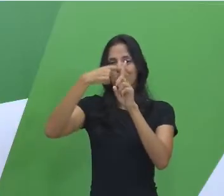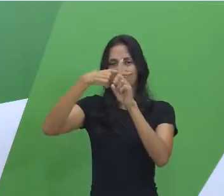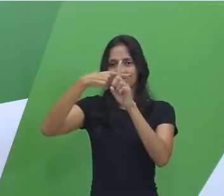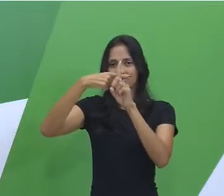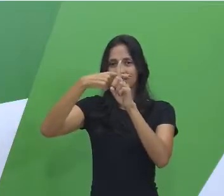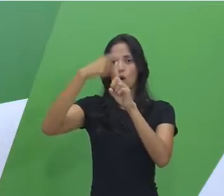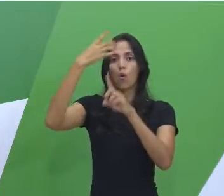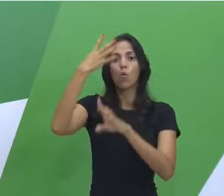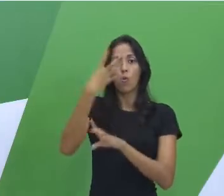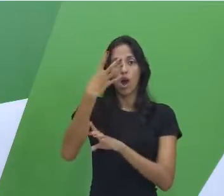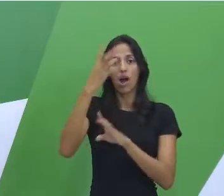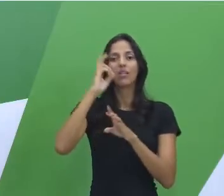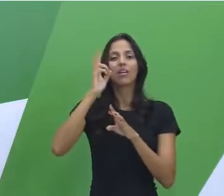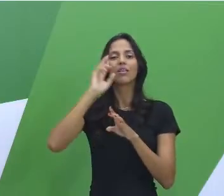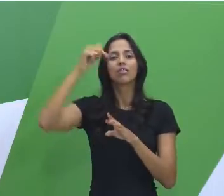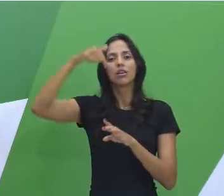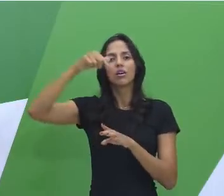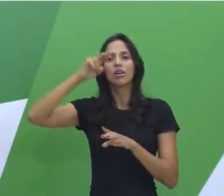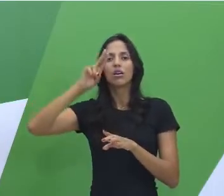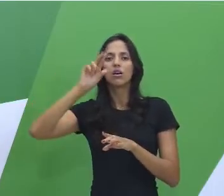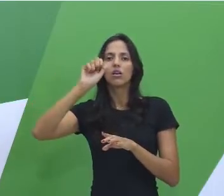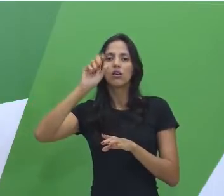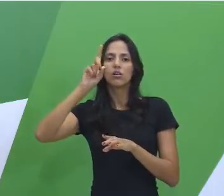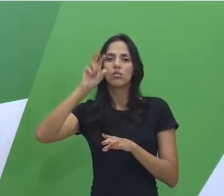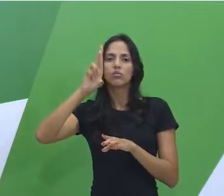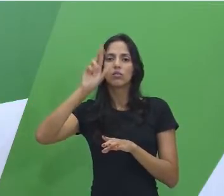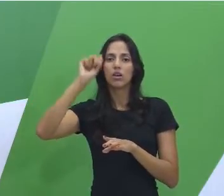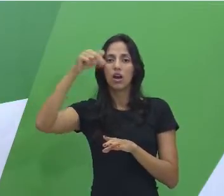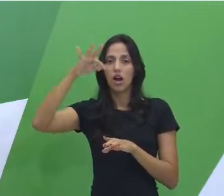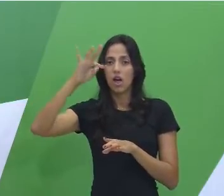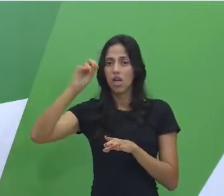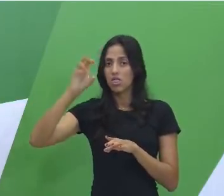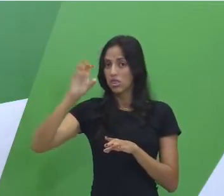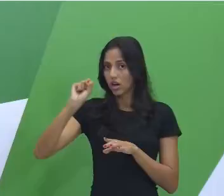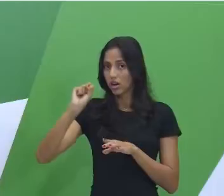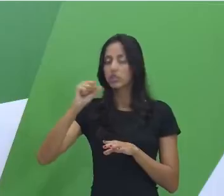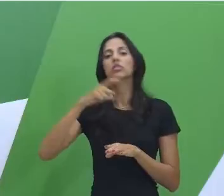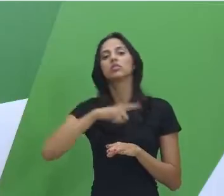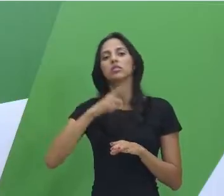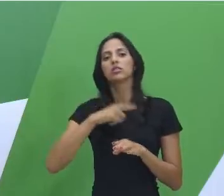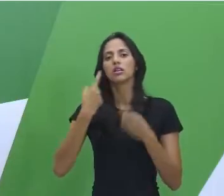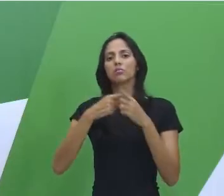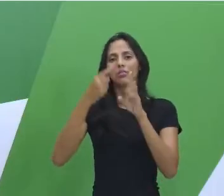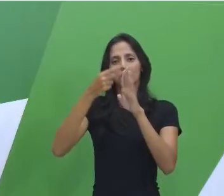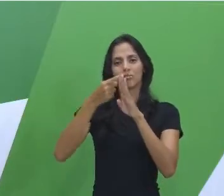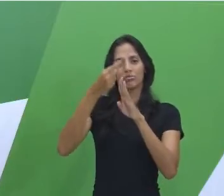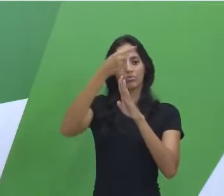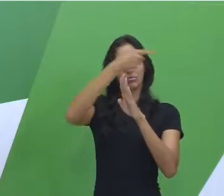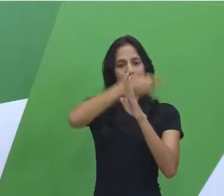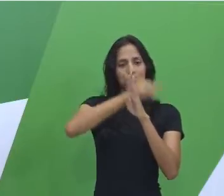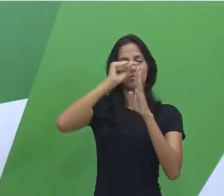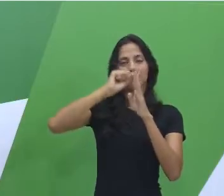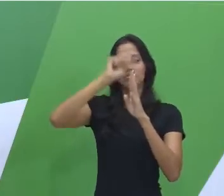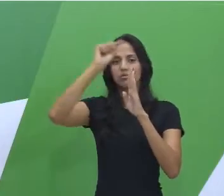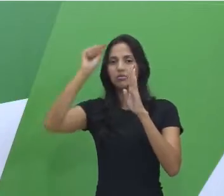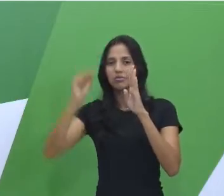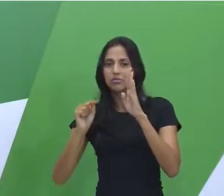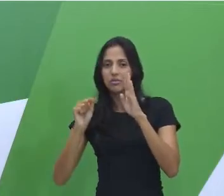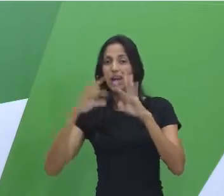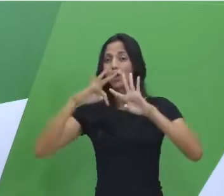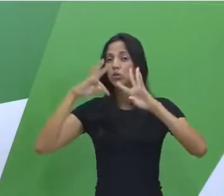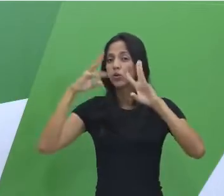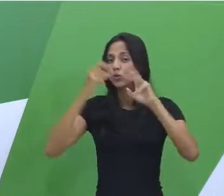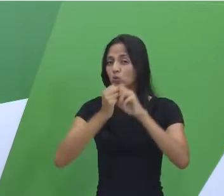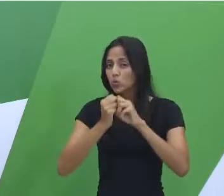congruentes, chamadas quadrantes, contados de 1 a 4 no sentido anti-horário. Então vamos ver agora toda